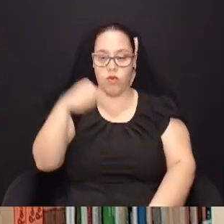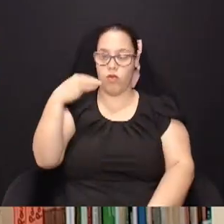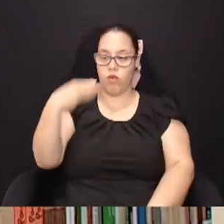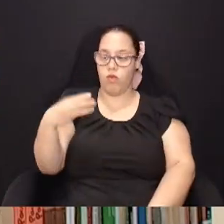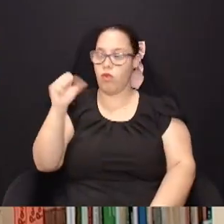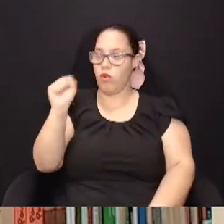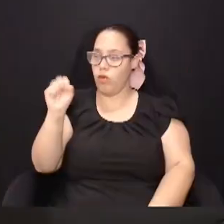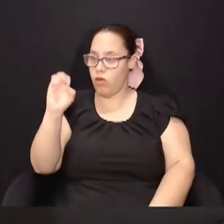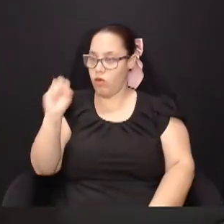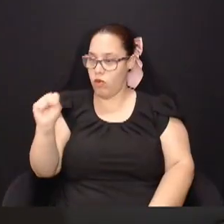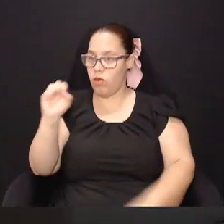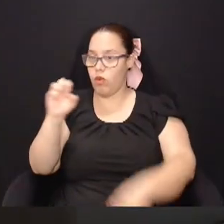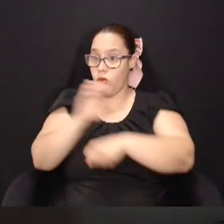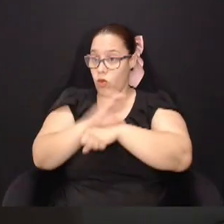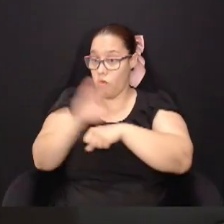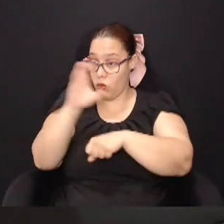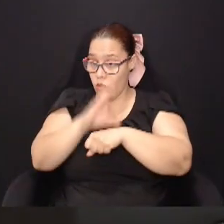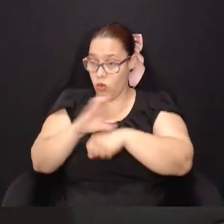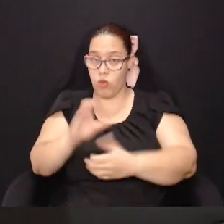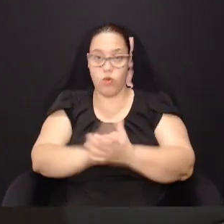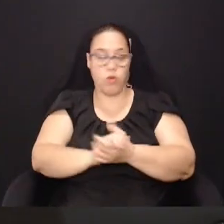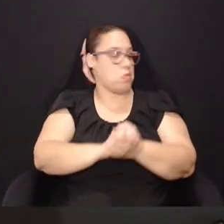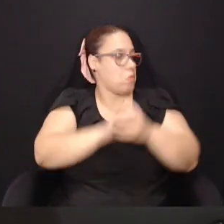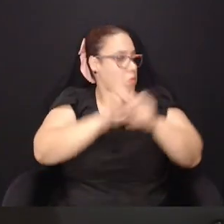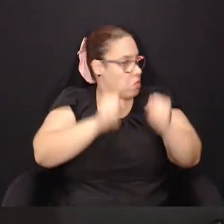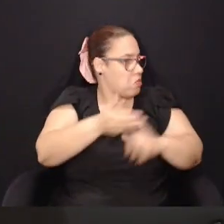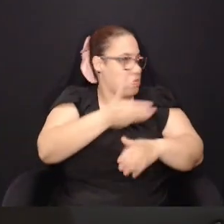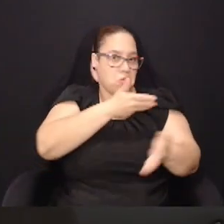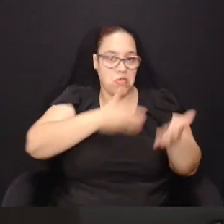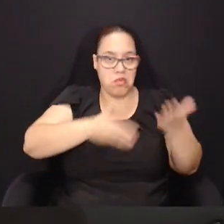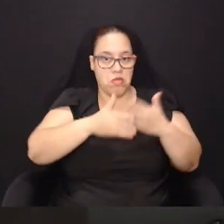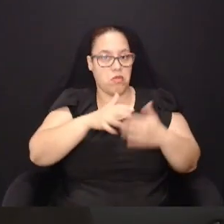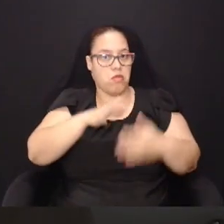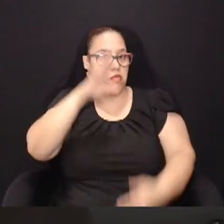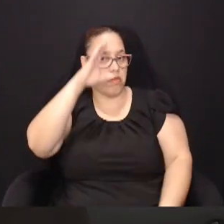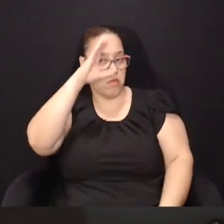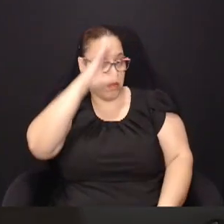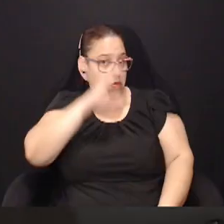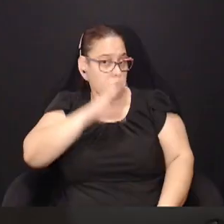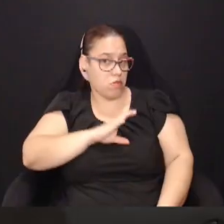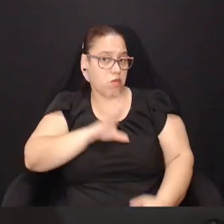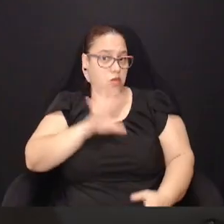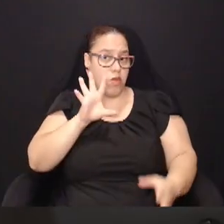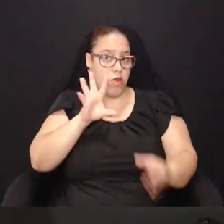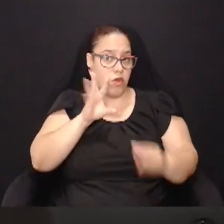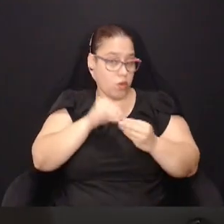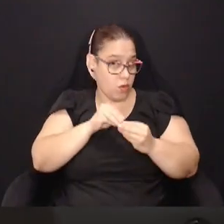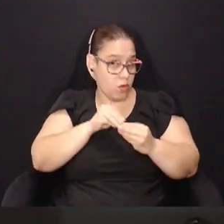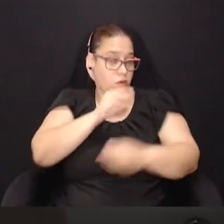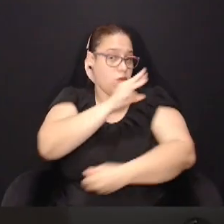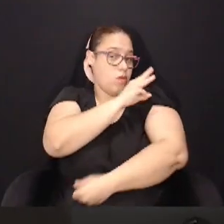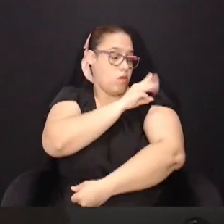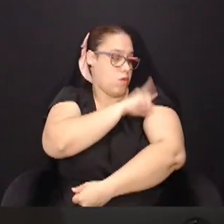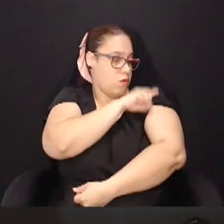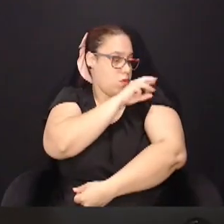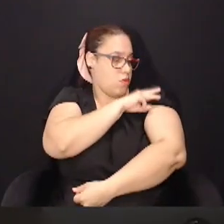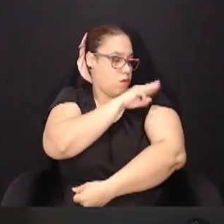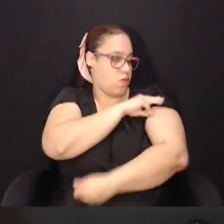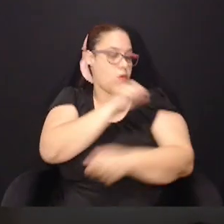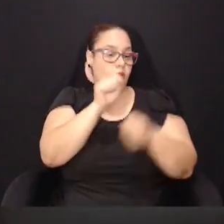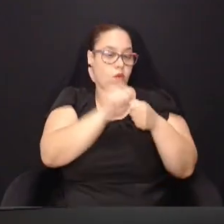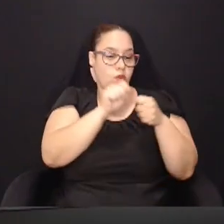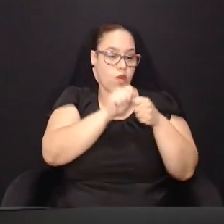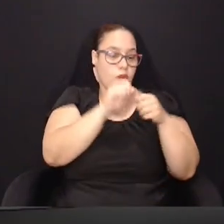7.388 cursos. Podem participar candidatos que já concluíram o ensino médio e fizeram o Enem